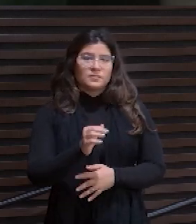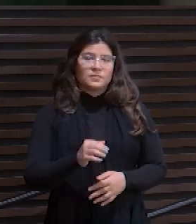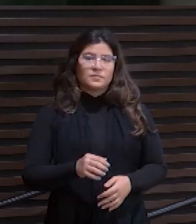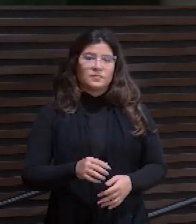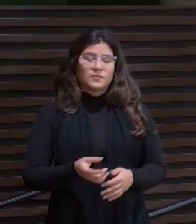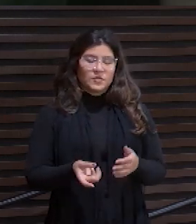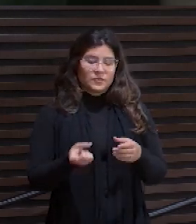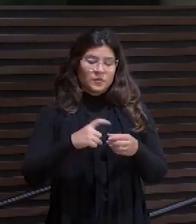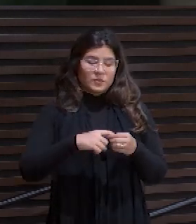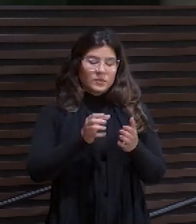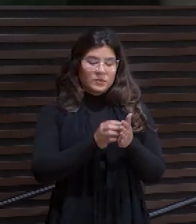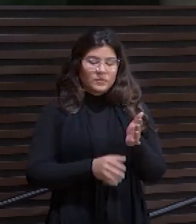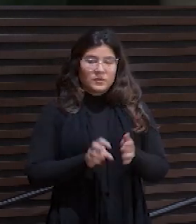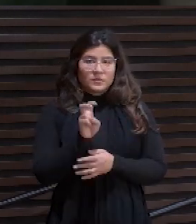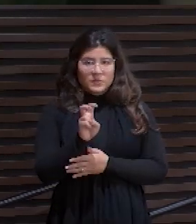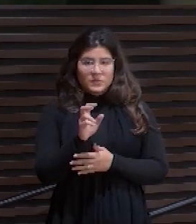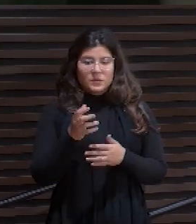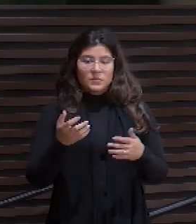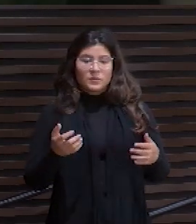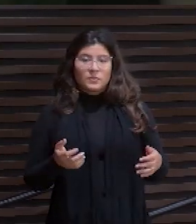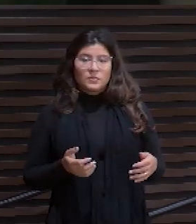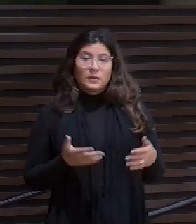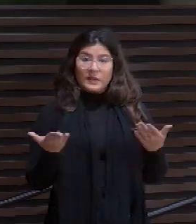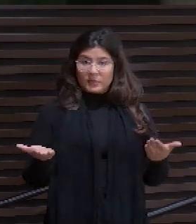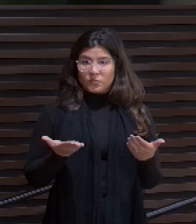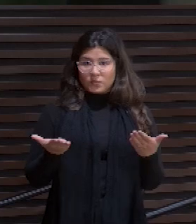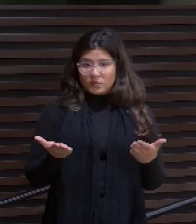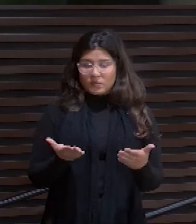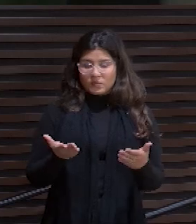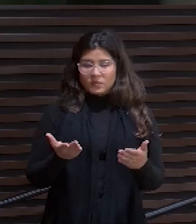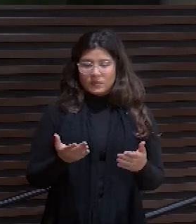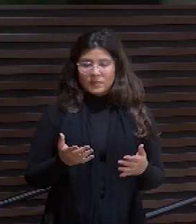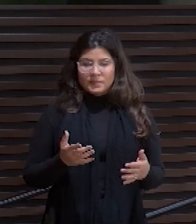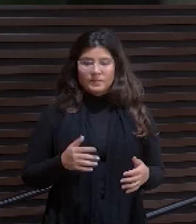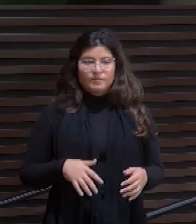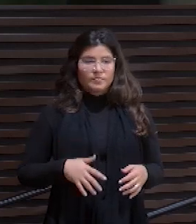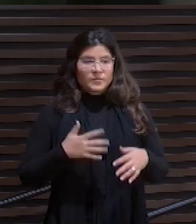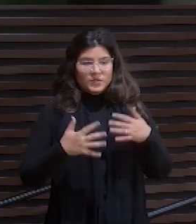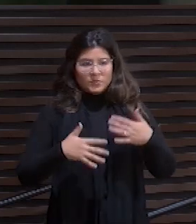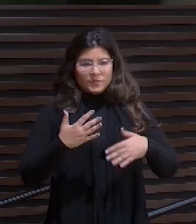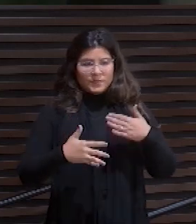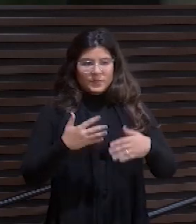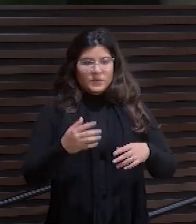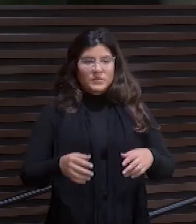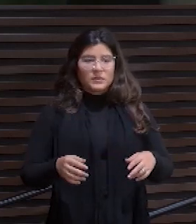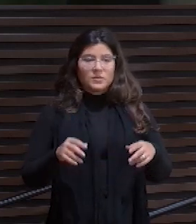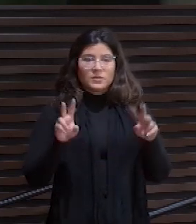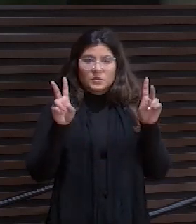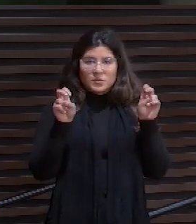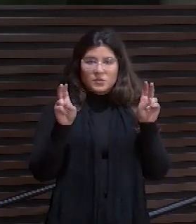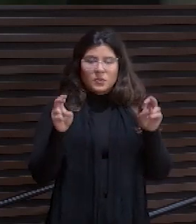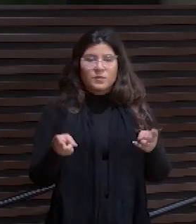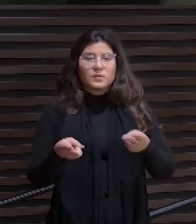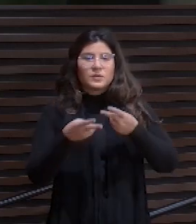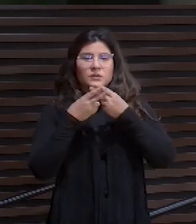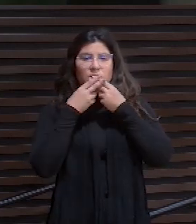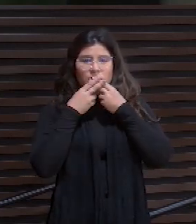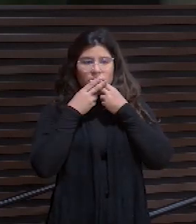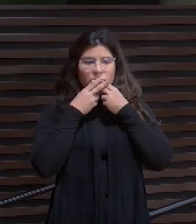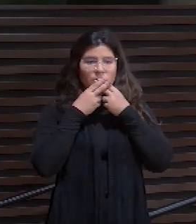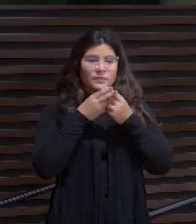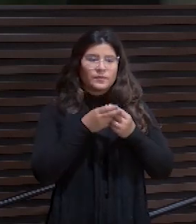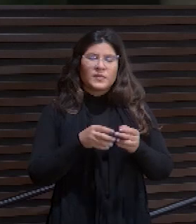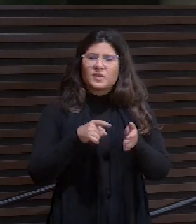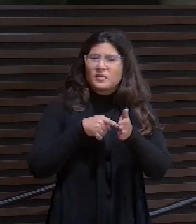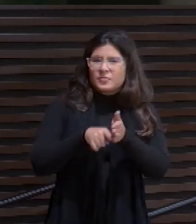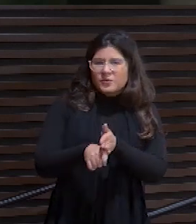Dessa vez, o embate, o confronto, é em relação ao jejum. Os religiosos, eles questionavam Jesus e